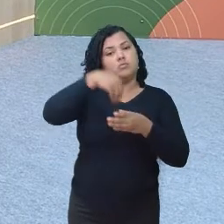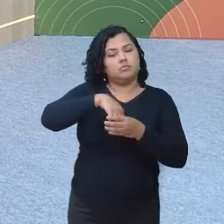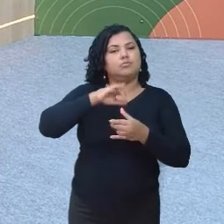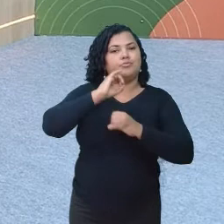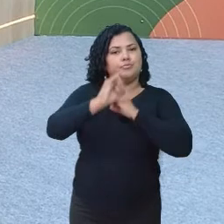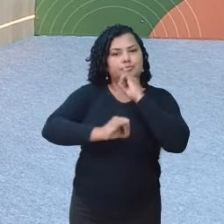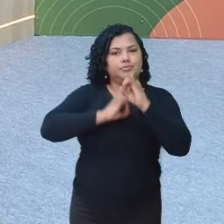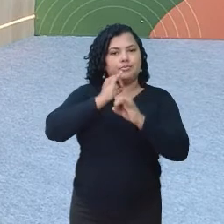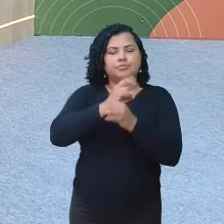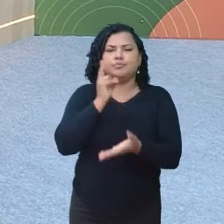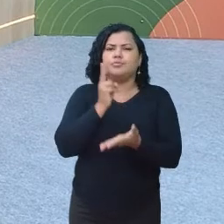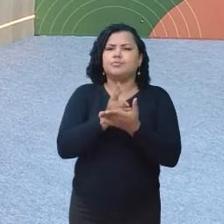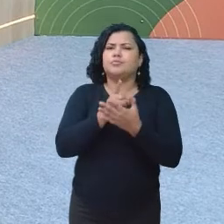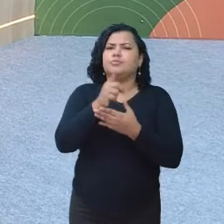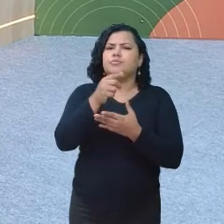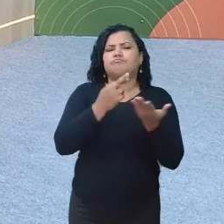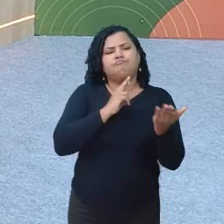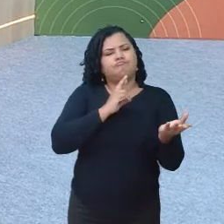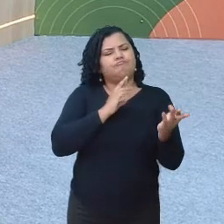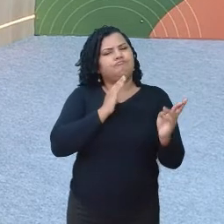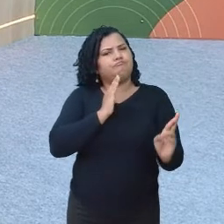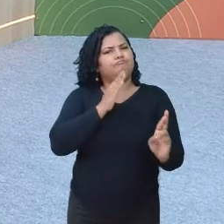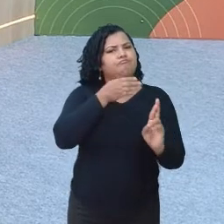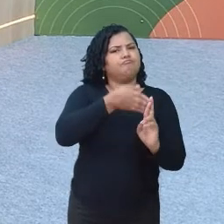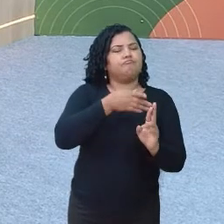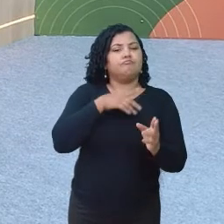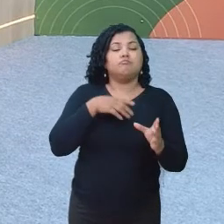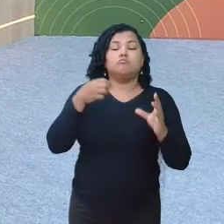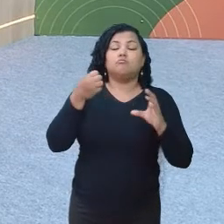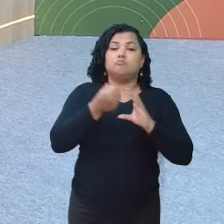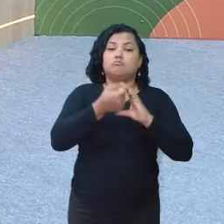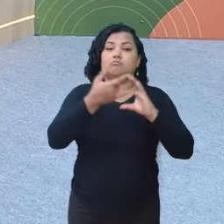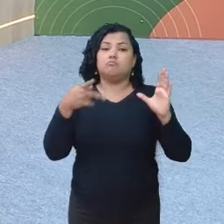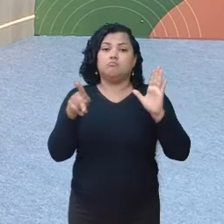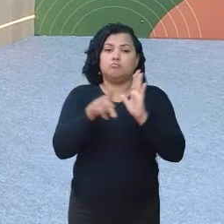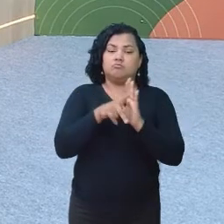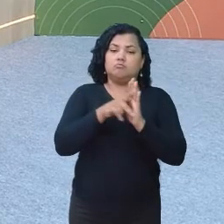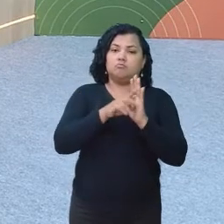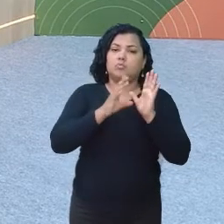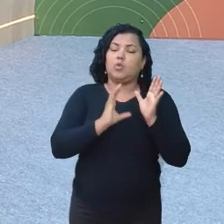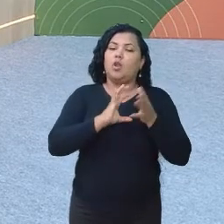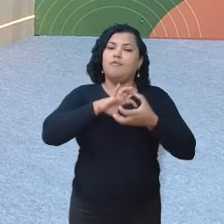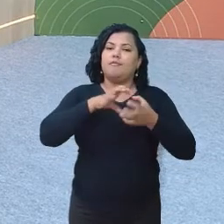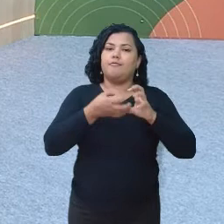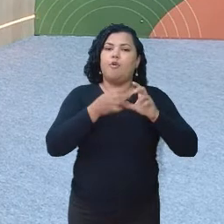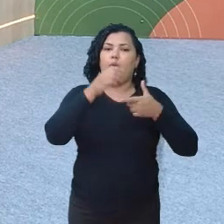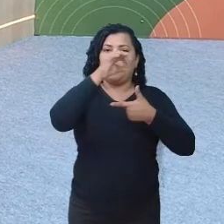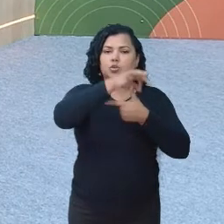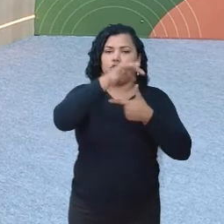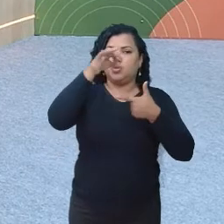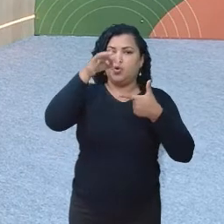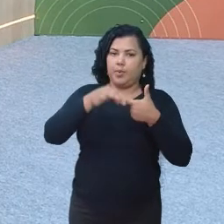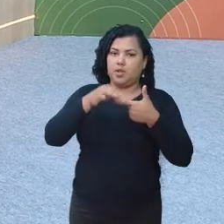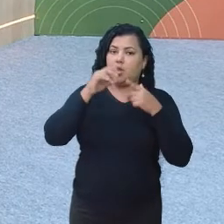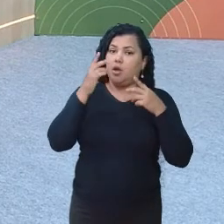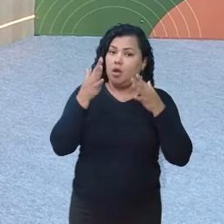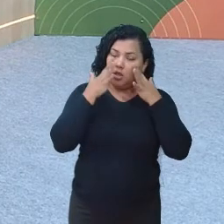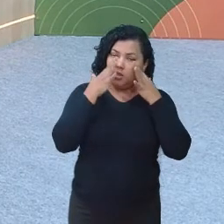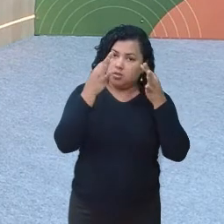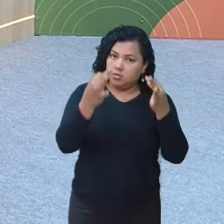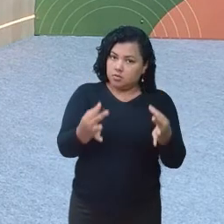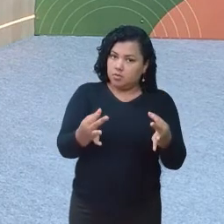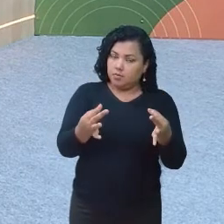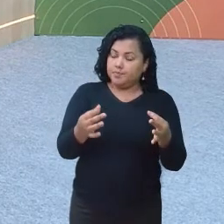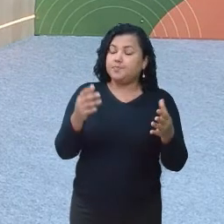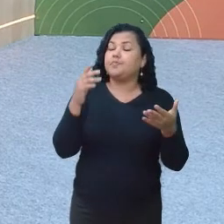toda vez que você vai fazer referência aos elementos de uma figura geométrica, nesse caso do quadrilátero, preste atenção,